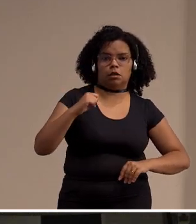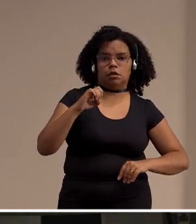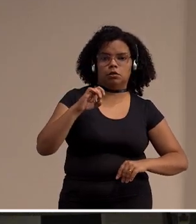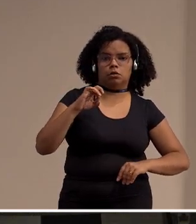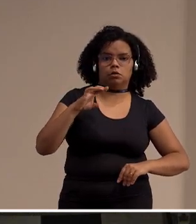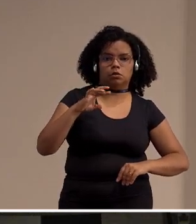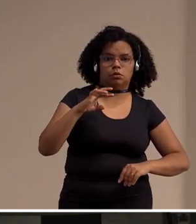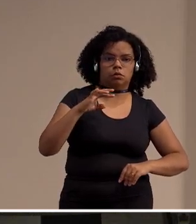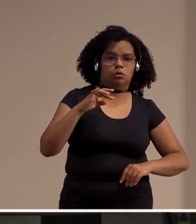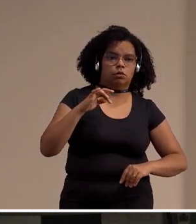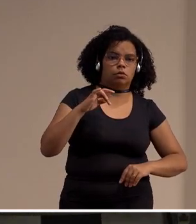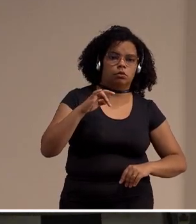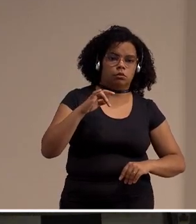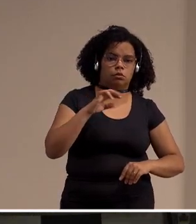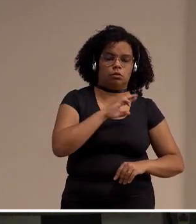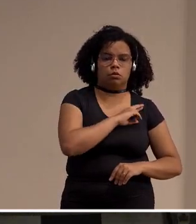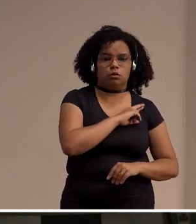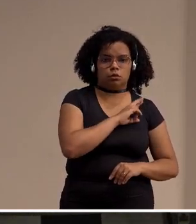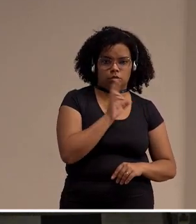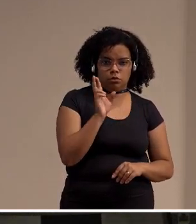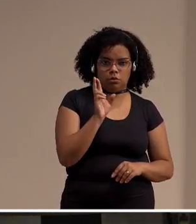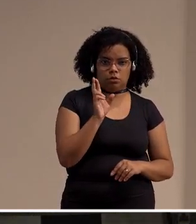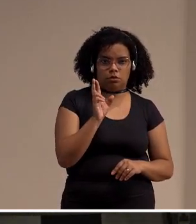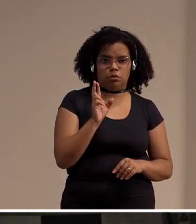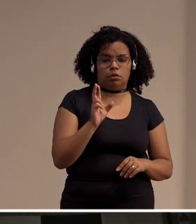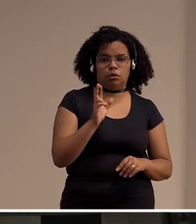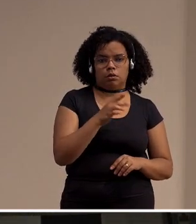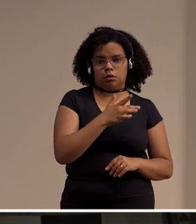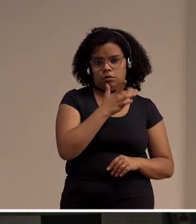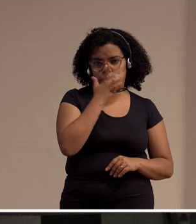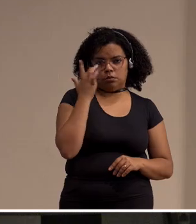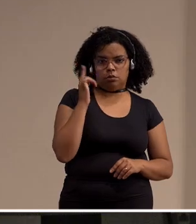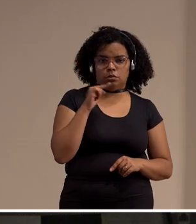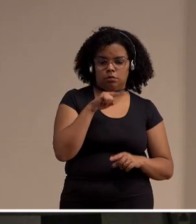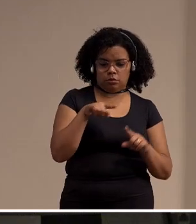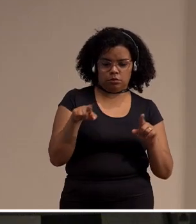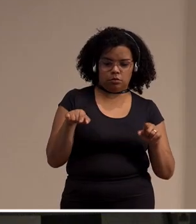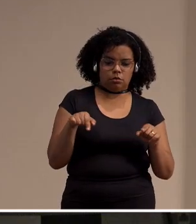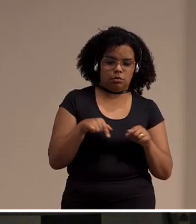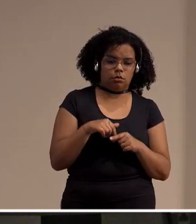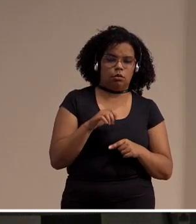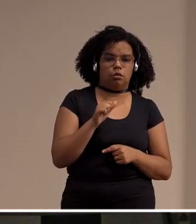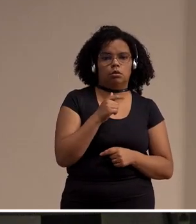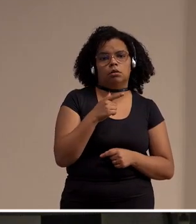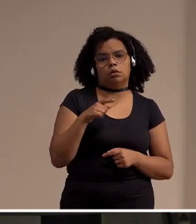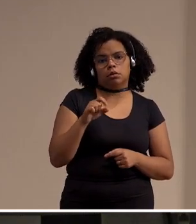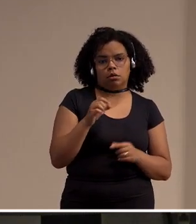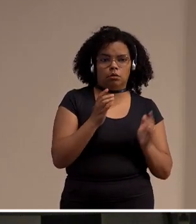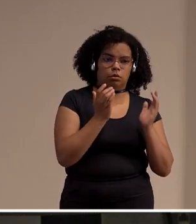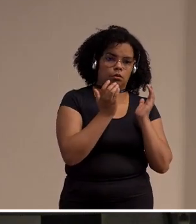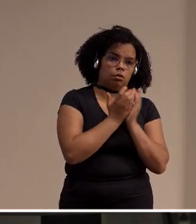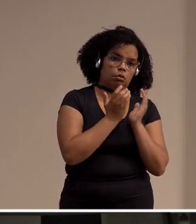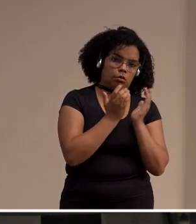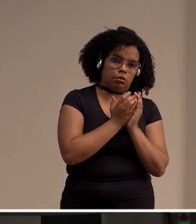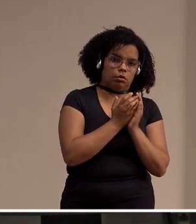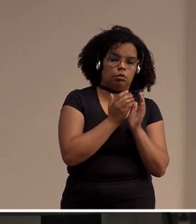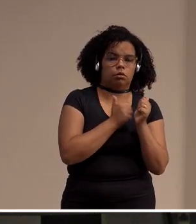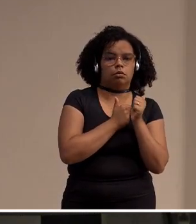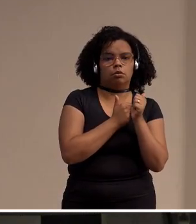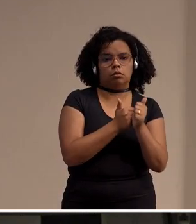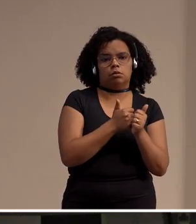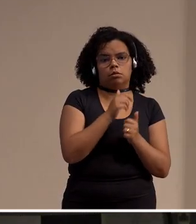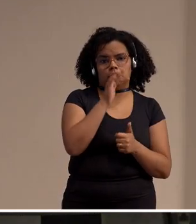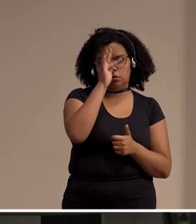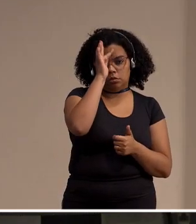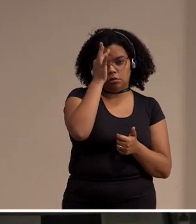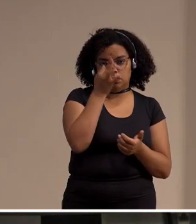religioso, um corte muçulmano, né? E nenhuma daquelas pessoas que estavam no matadouro, que é o Cão, o Lucy e o Crente, eles seguem essa fé. Mas uma coisa que me